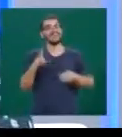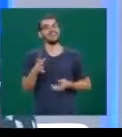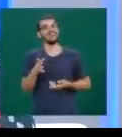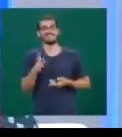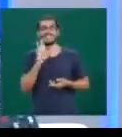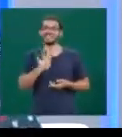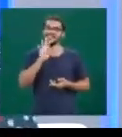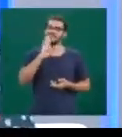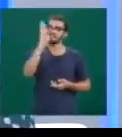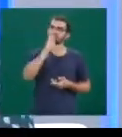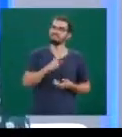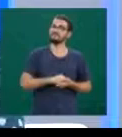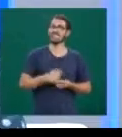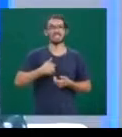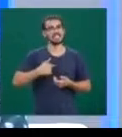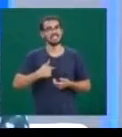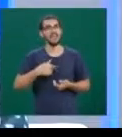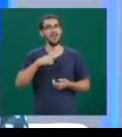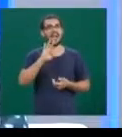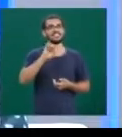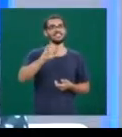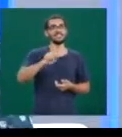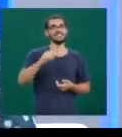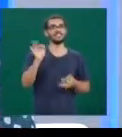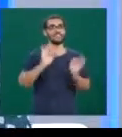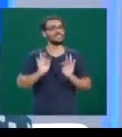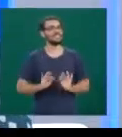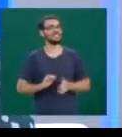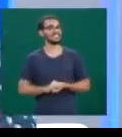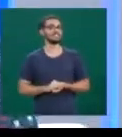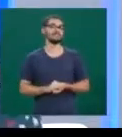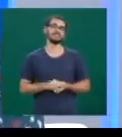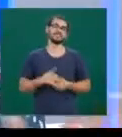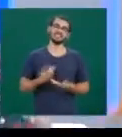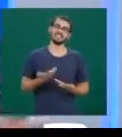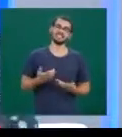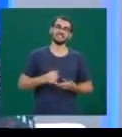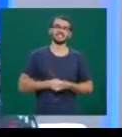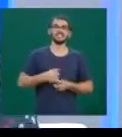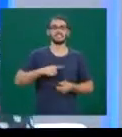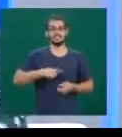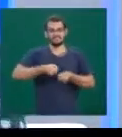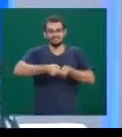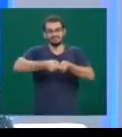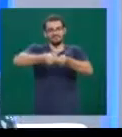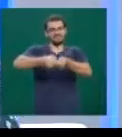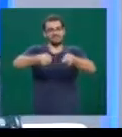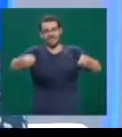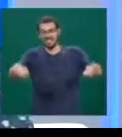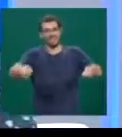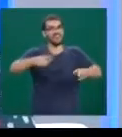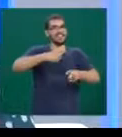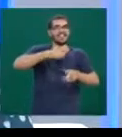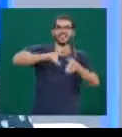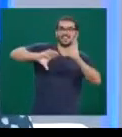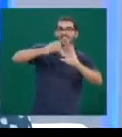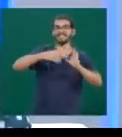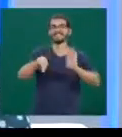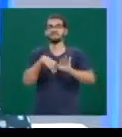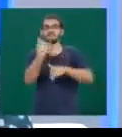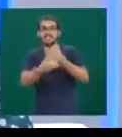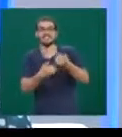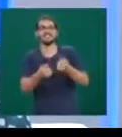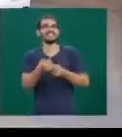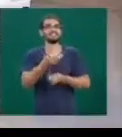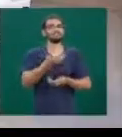feliz, né? A tia feliz que as crianças brincam tanto. Eu estarei lá com a minha mala de apetrechos, cantando e brincando com todos. Vai ser